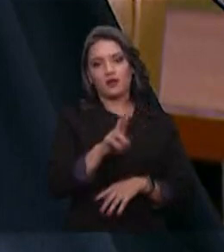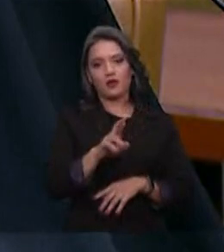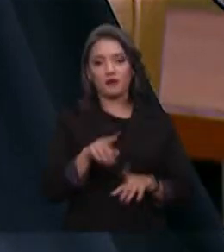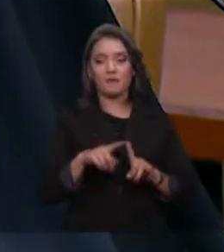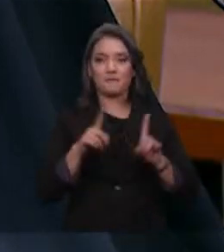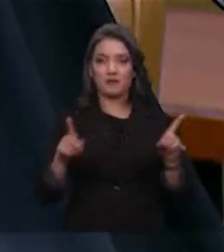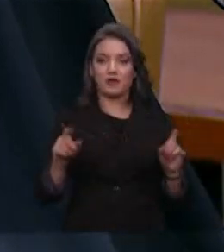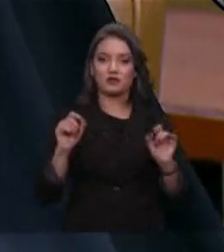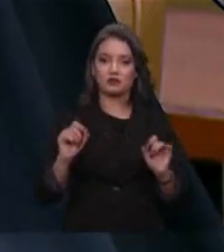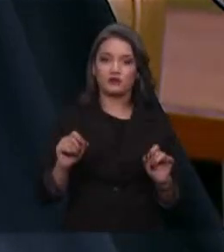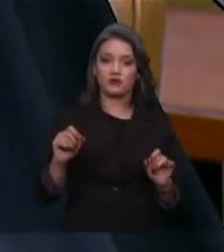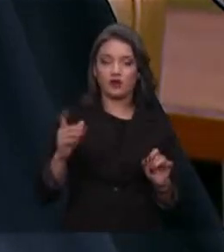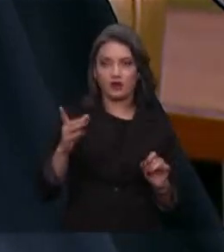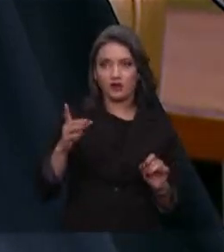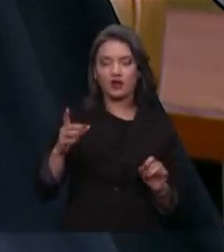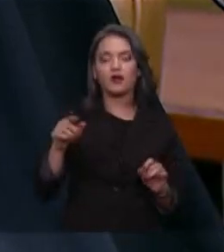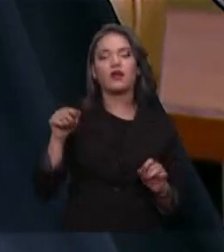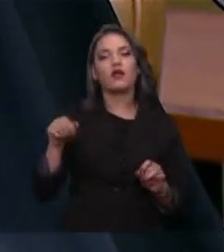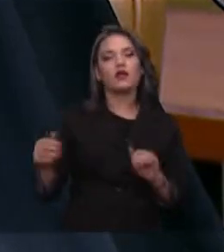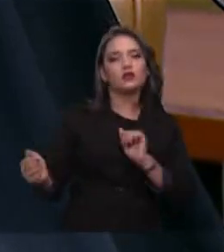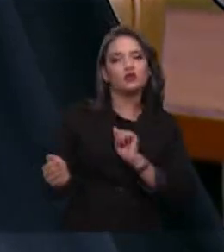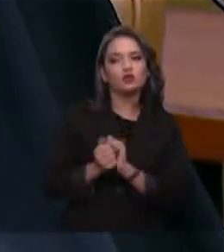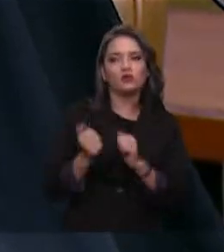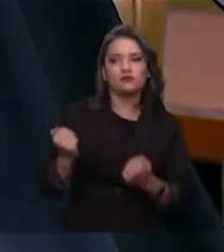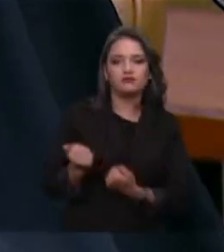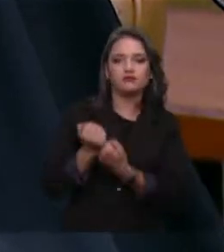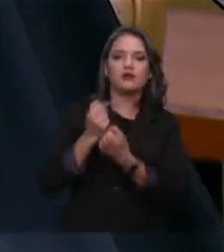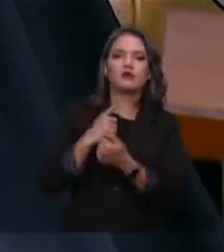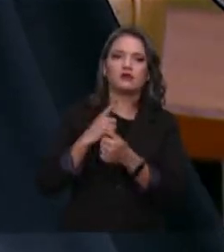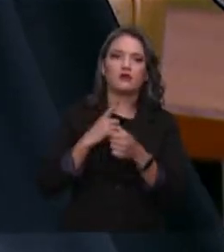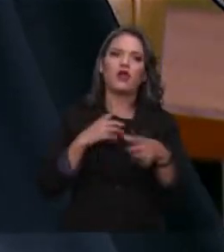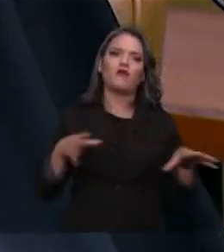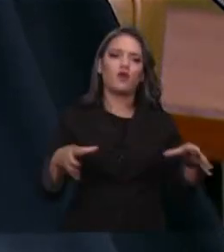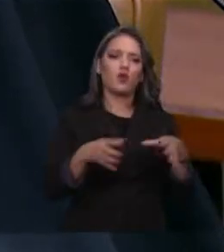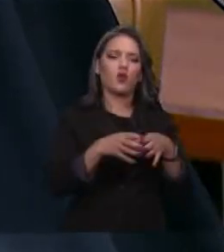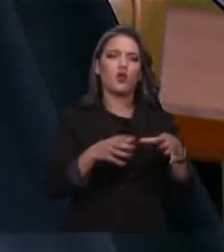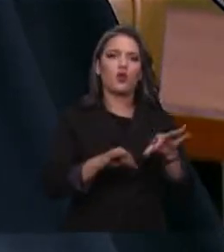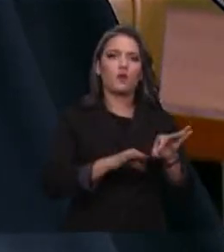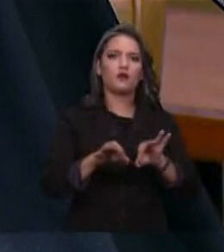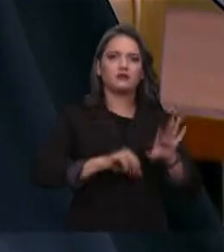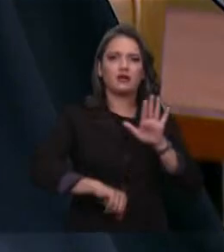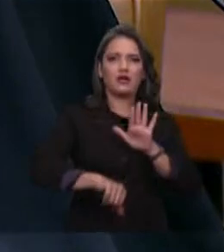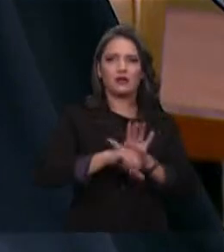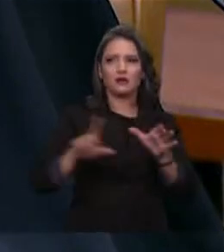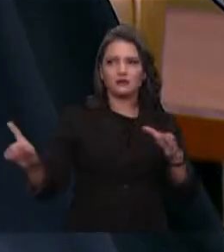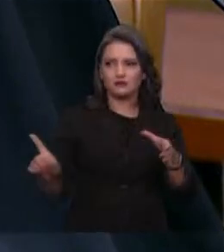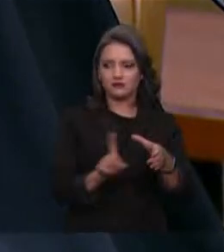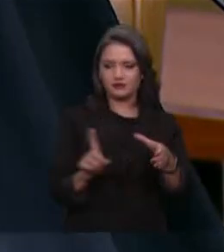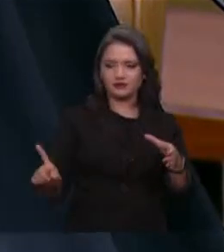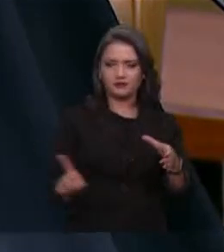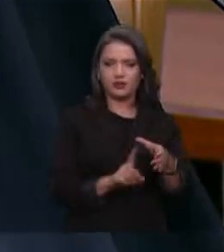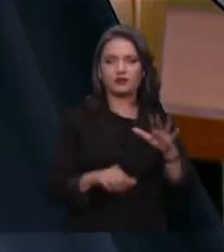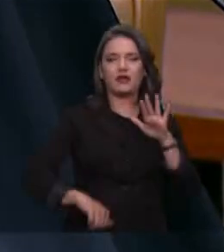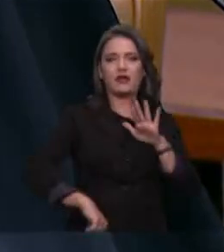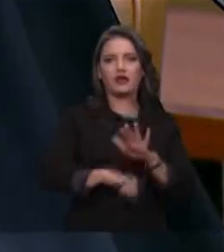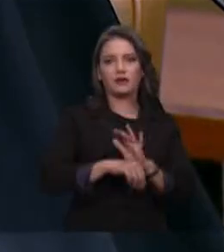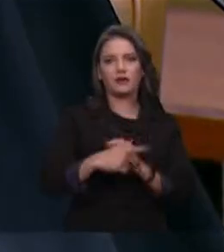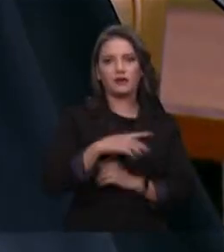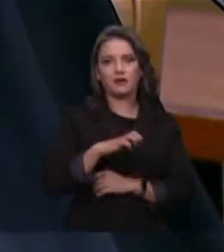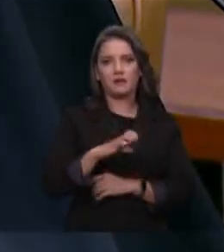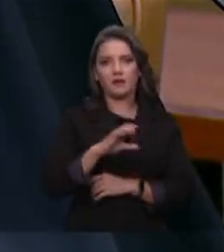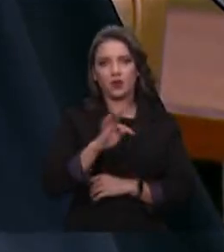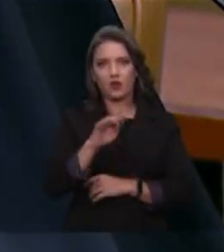em conjunto com seus auxiliares, acabou aderindo à organização criminosa pré-ordenada à prática de crimes de peculato, de corrupção